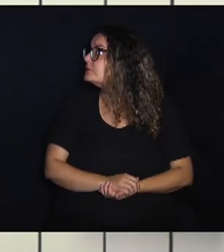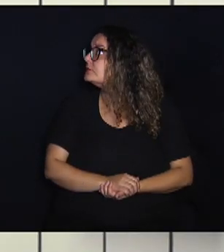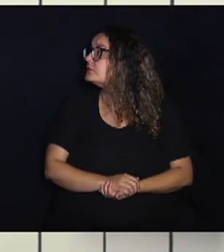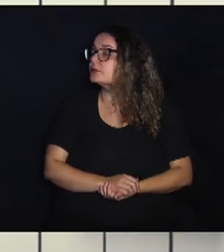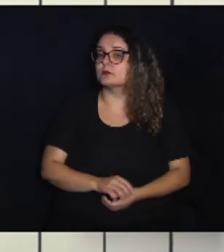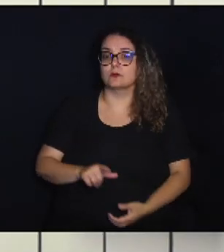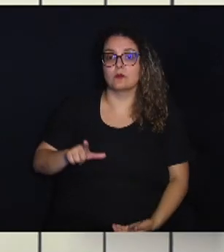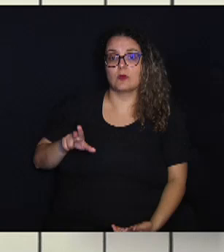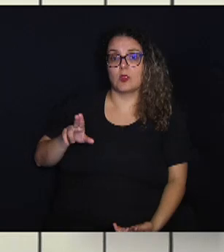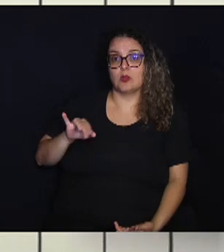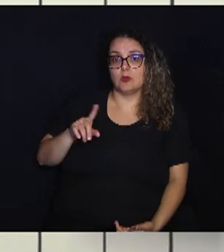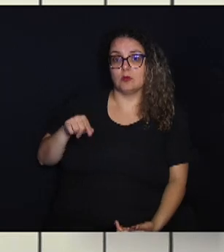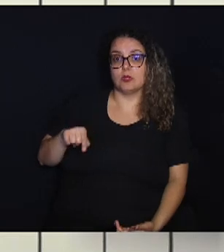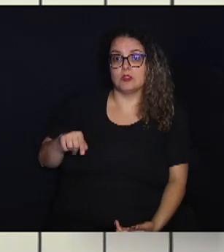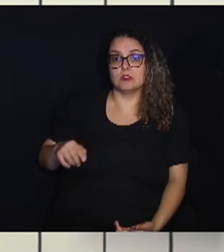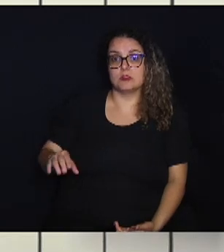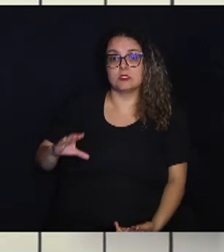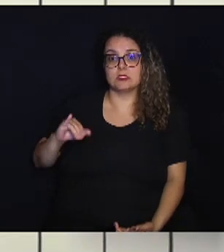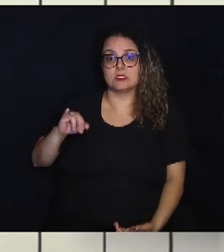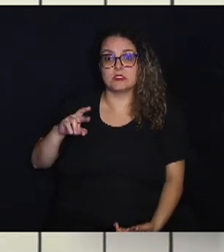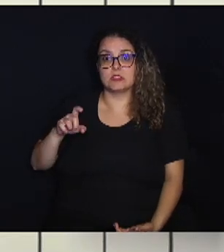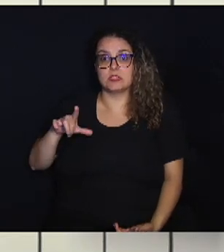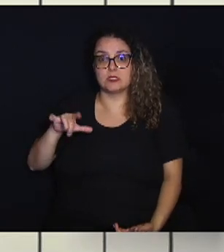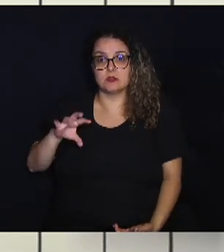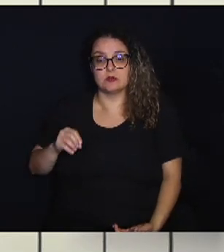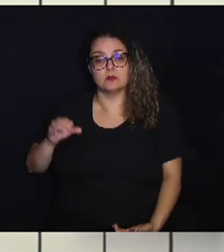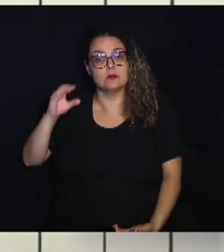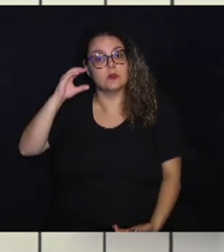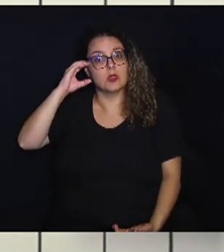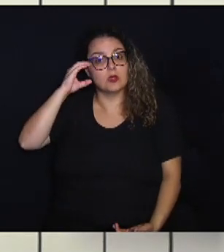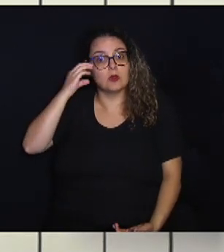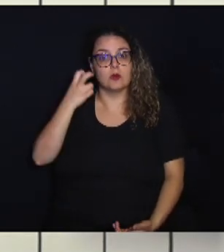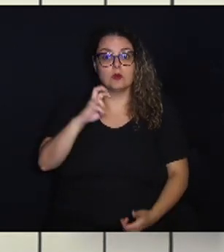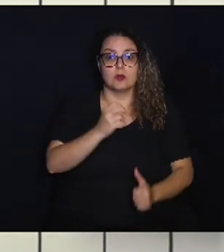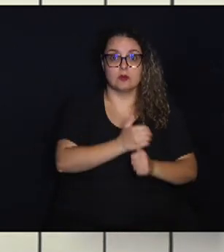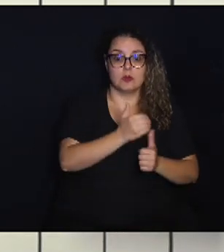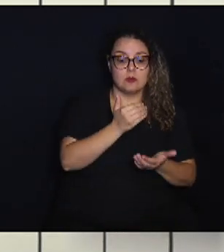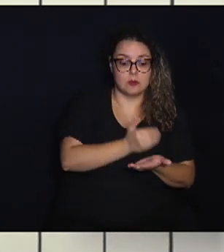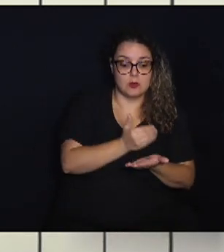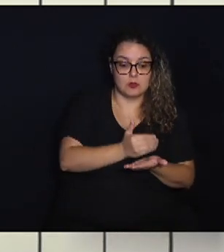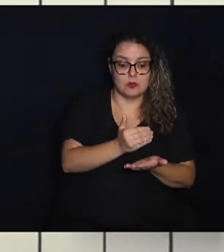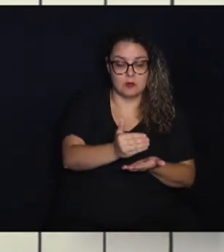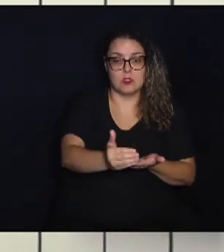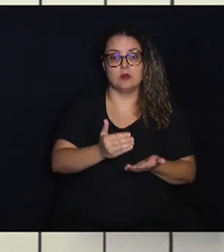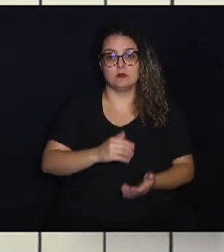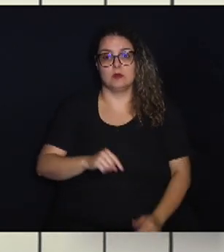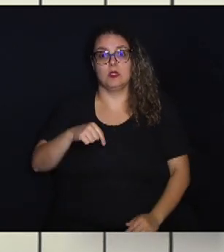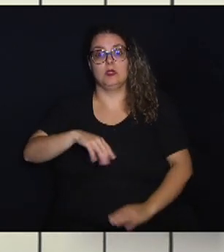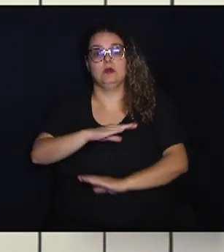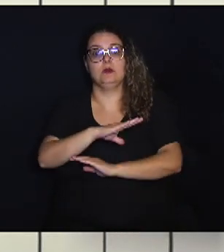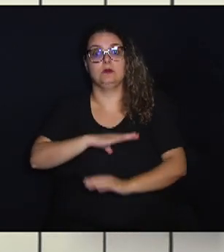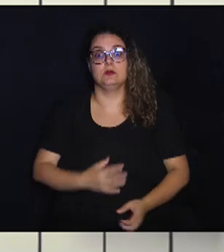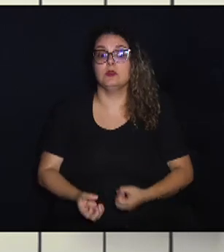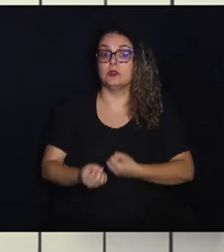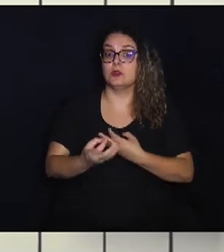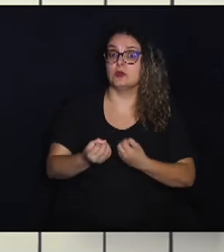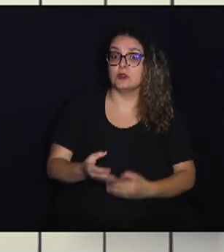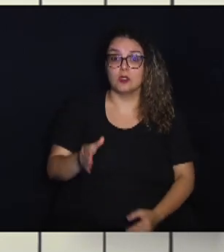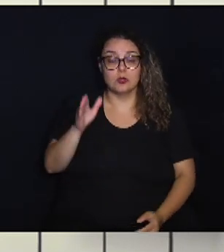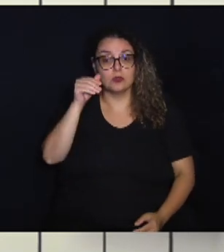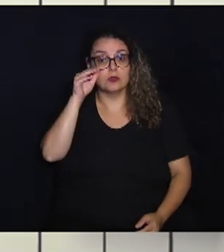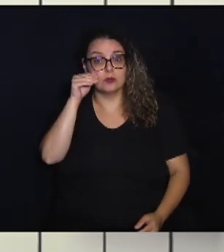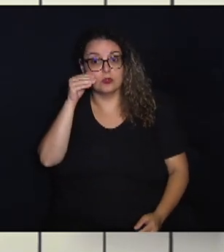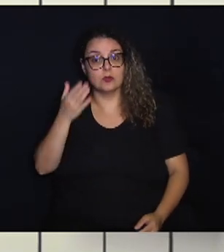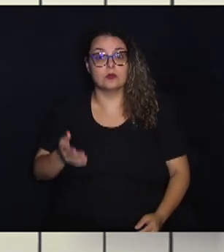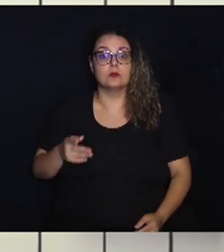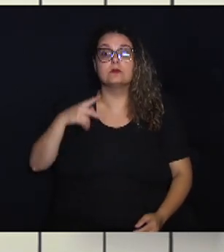Luiz Cirilo está no 5º mandato consecutivo aqui na Câmara Municipal de Campinas. Informações, curiosidades